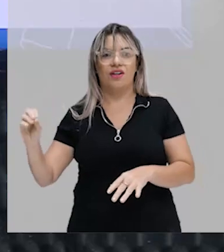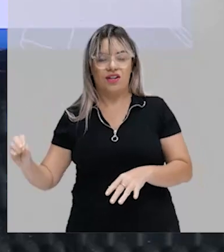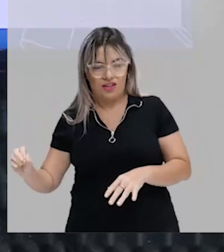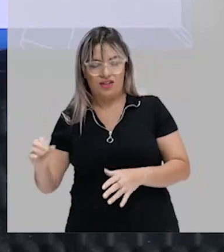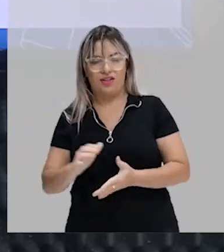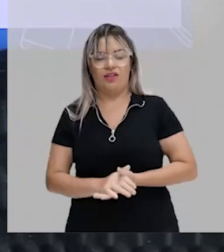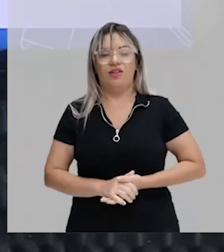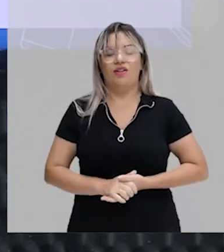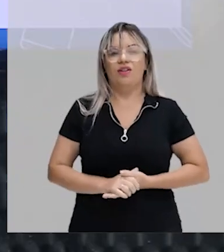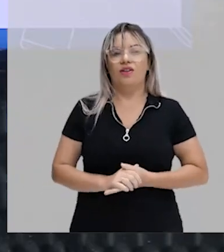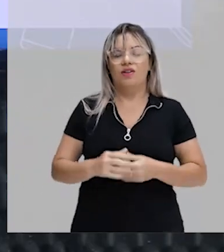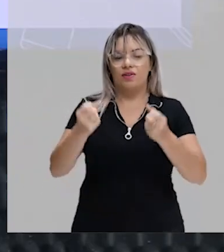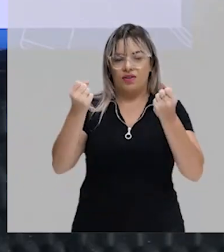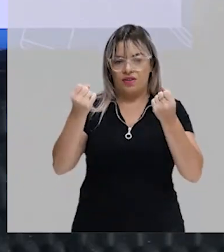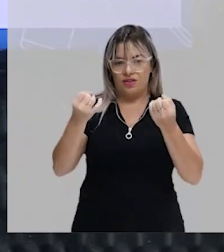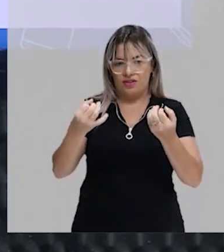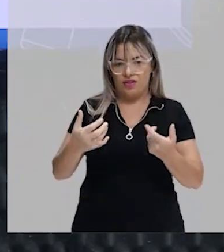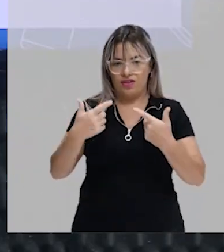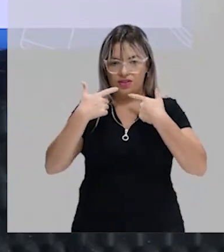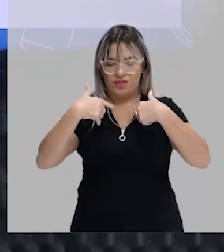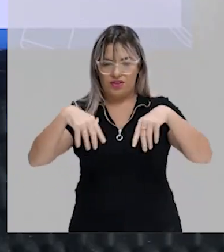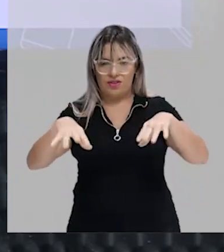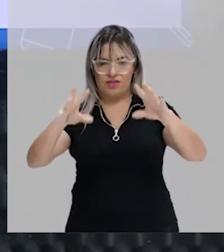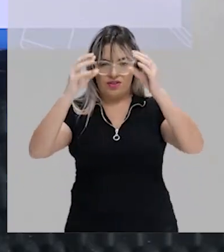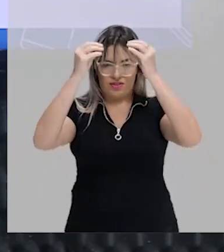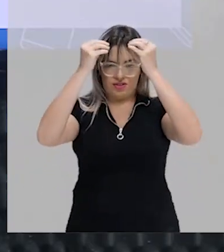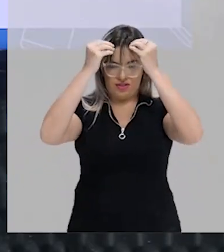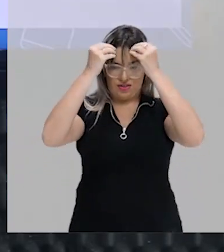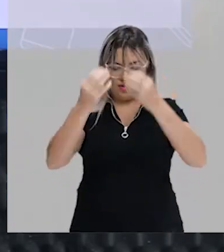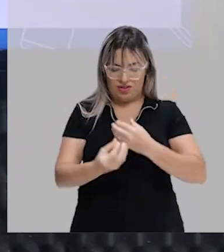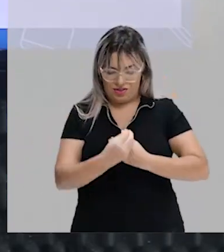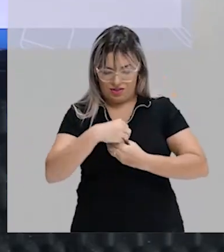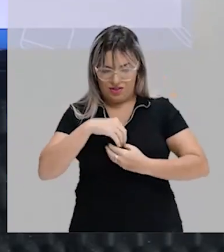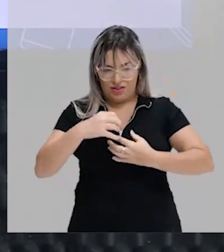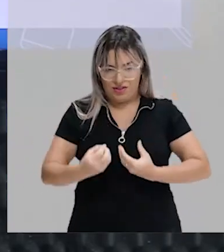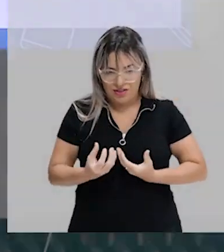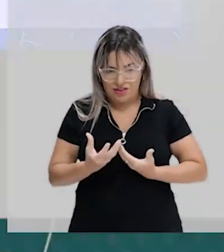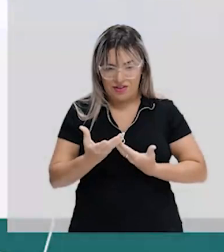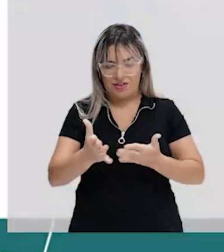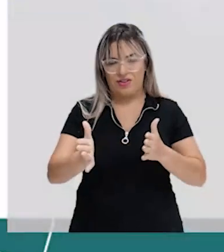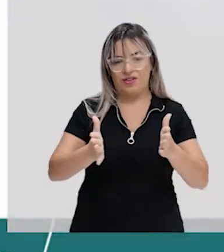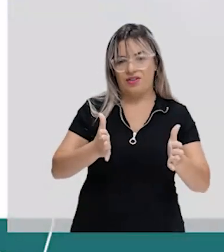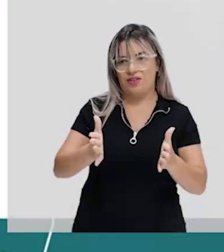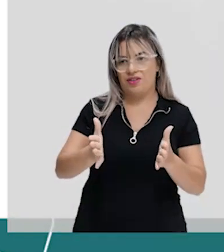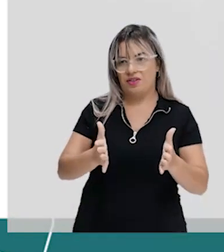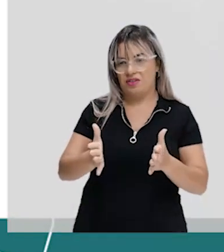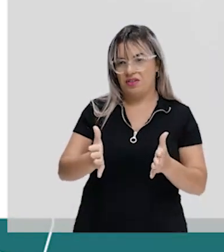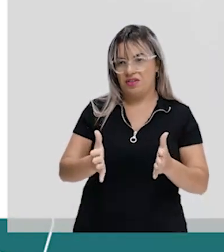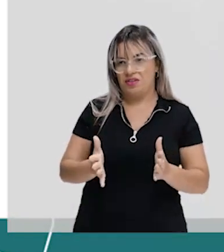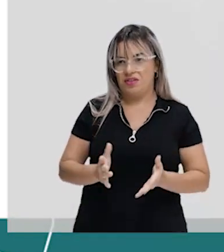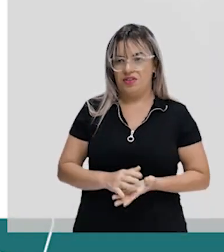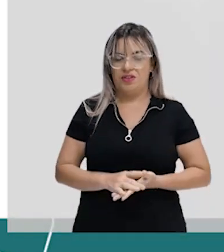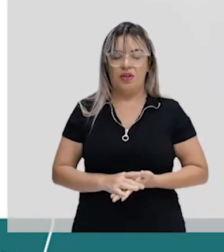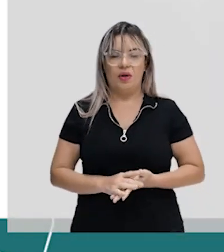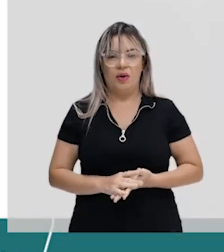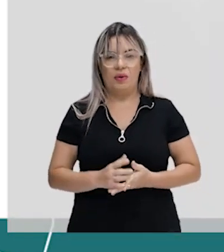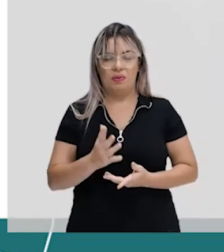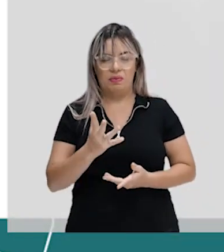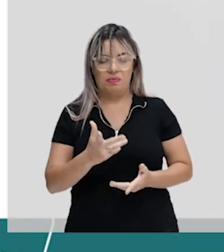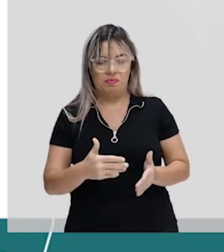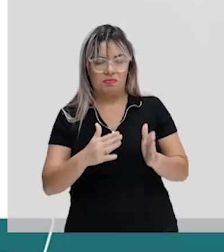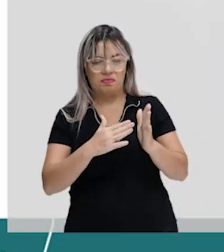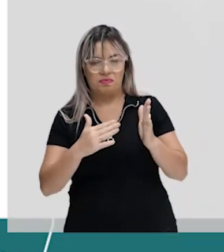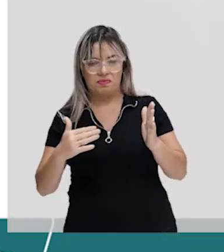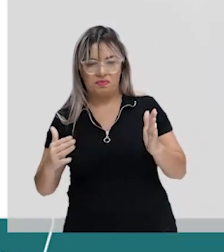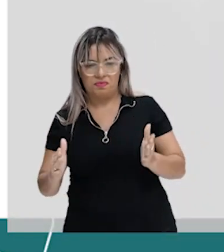parnasianismo. Vamos falar da linguagem desenvolvida neste estilo de época finíssimo, classudo.